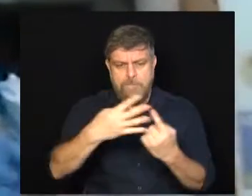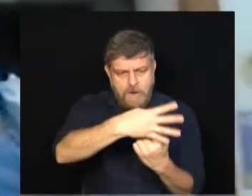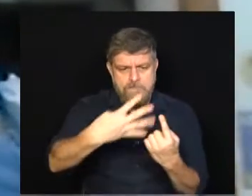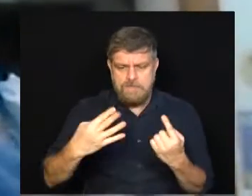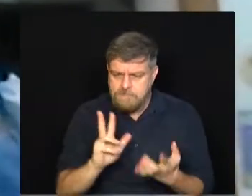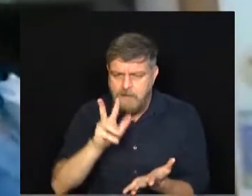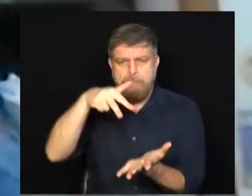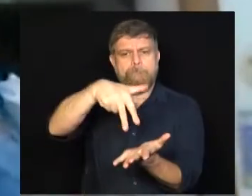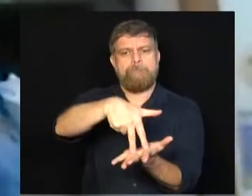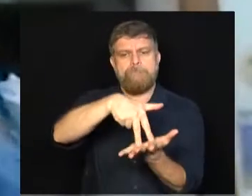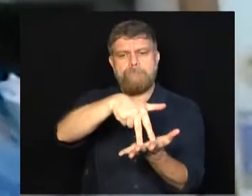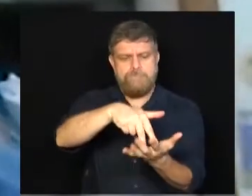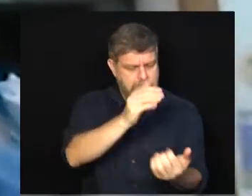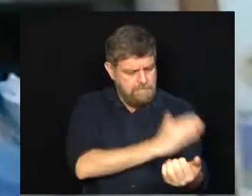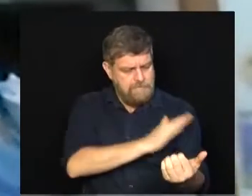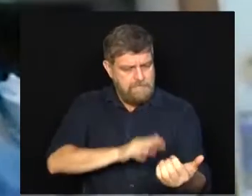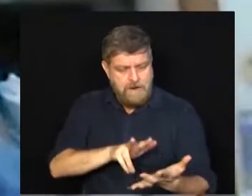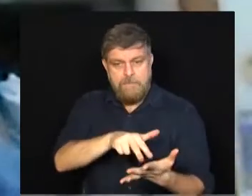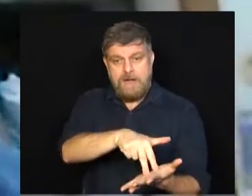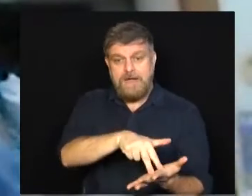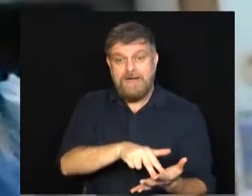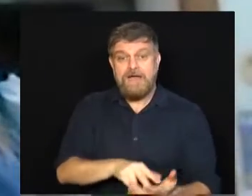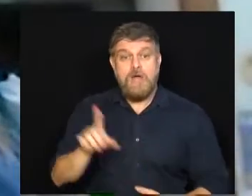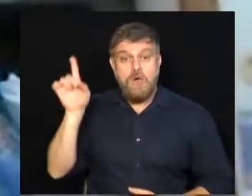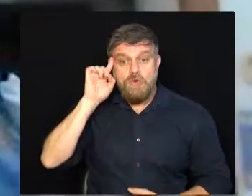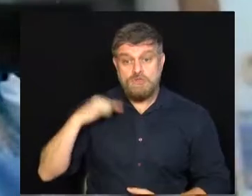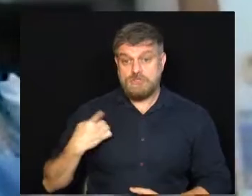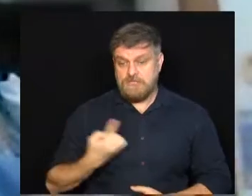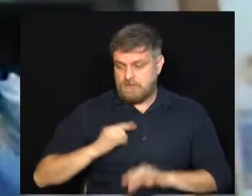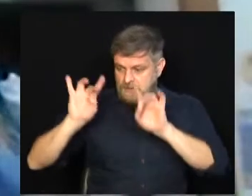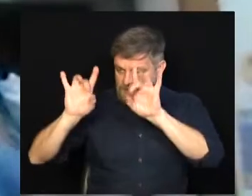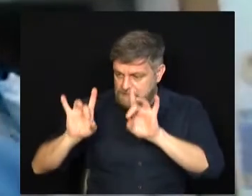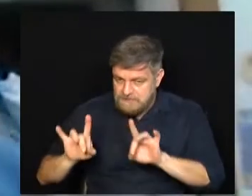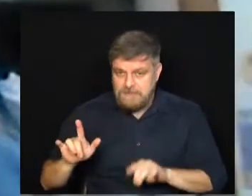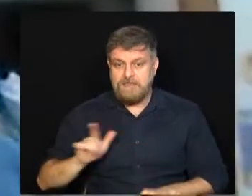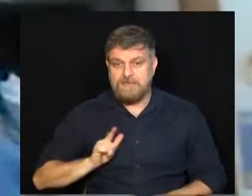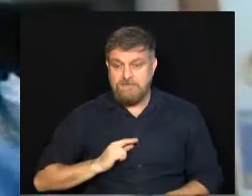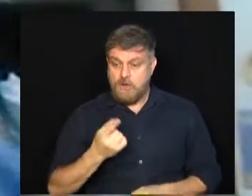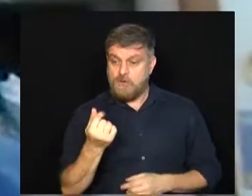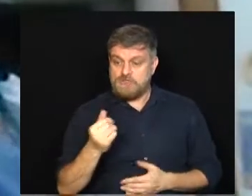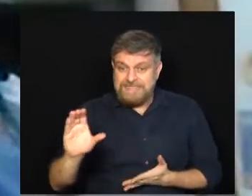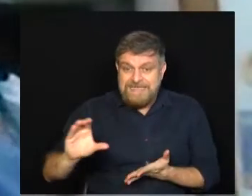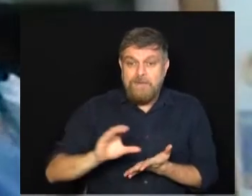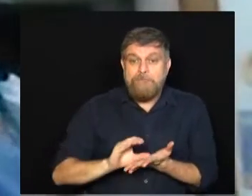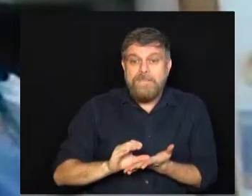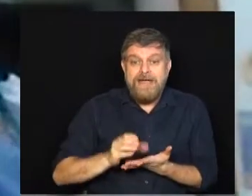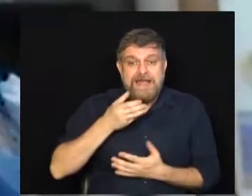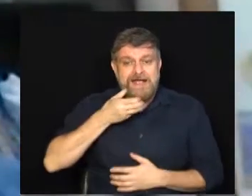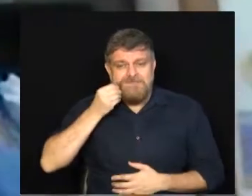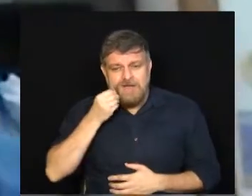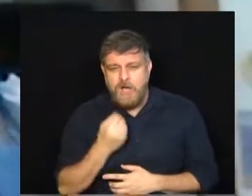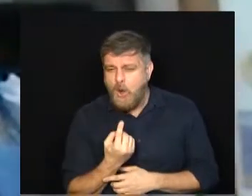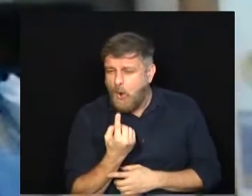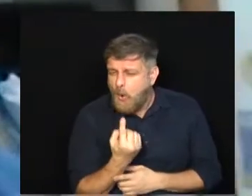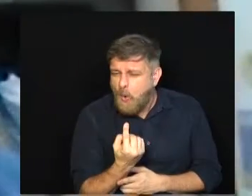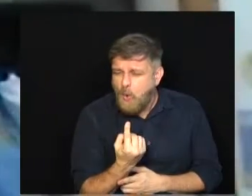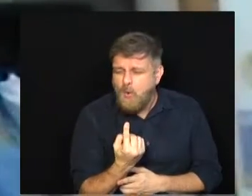ou seja, ter as nossas datas colocando as nossas bandeiras. Foi através do orçamento participativo, mas e uma que essa